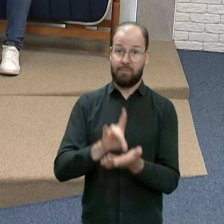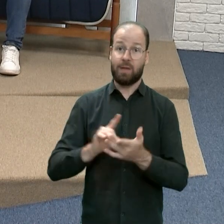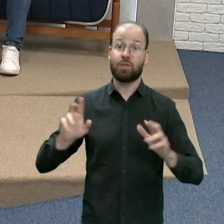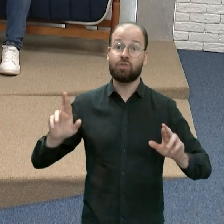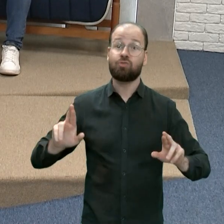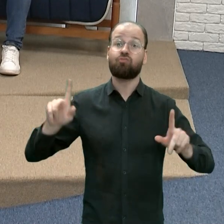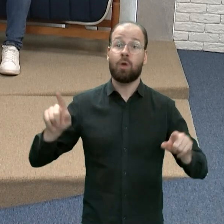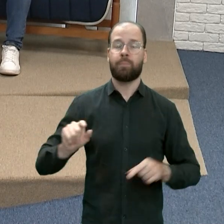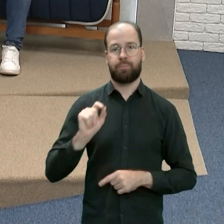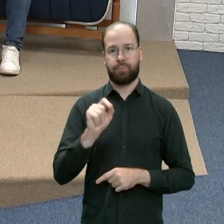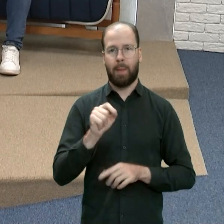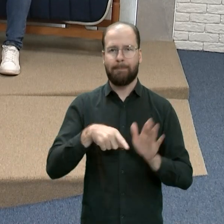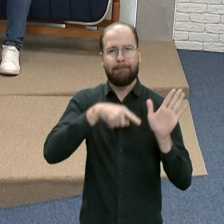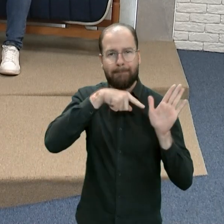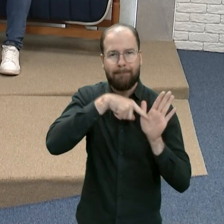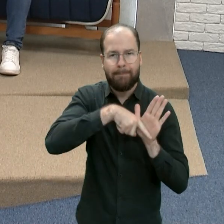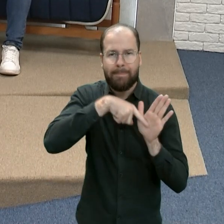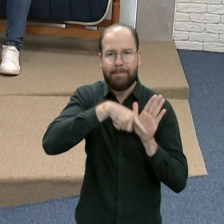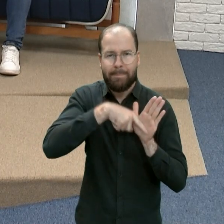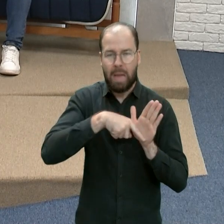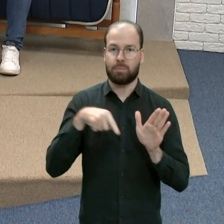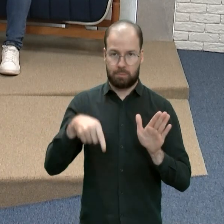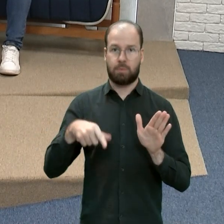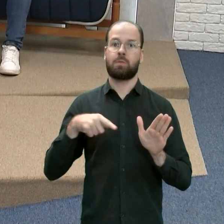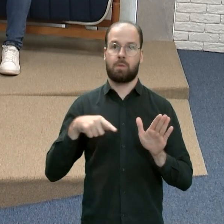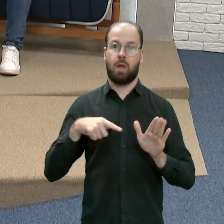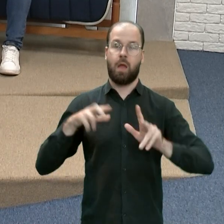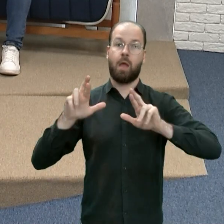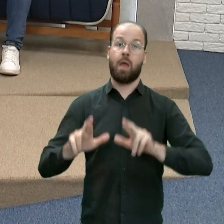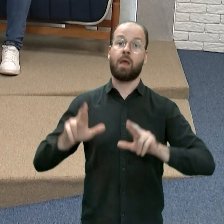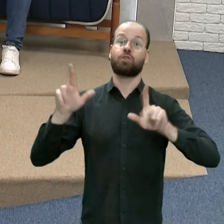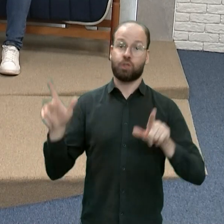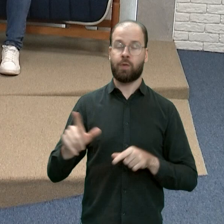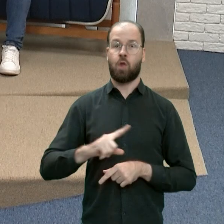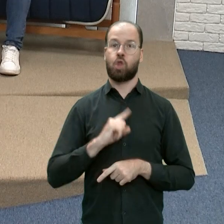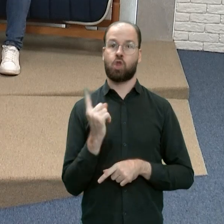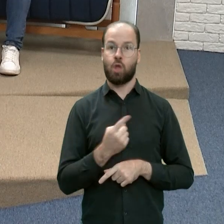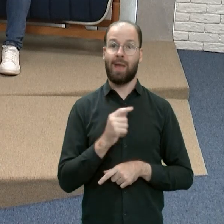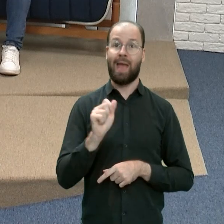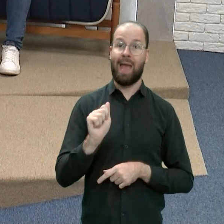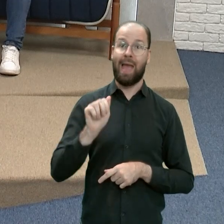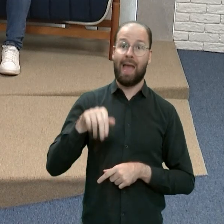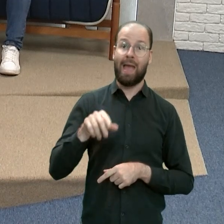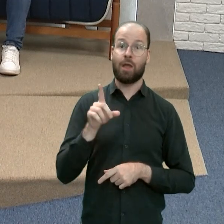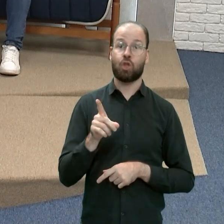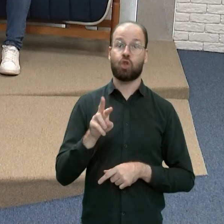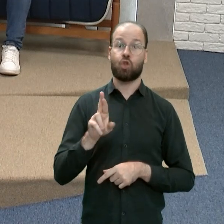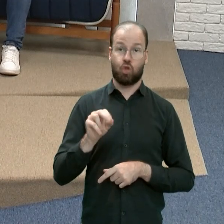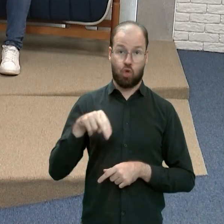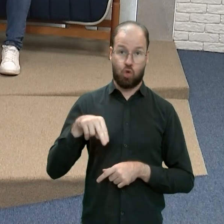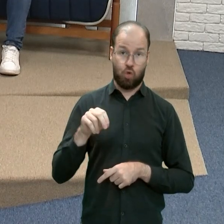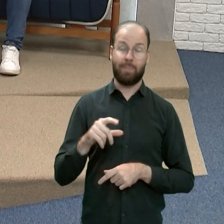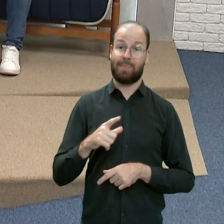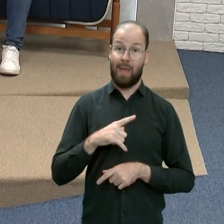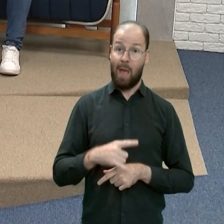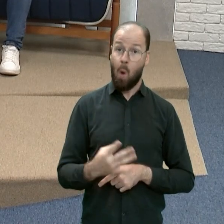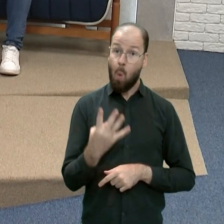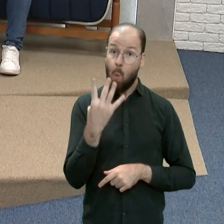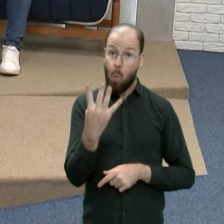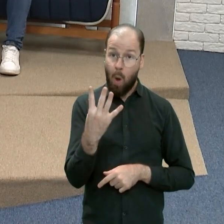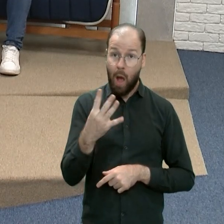um drone, né, que ele tem um diferencial que nós buscamos um drone que tivesse 4 asas,